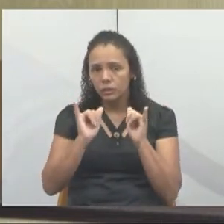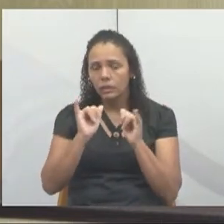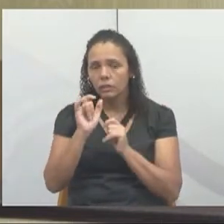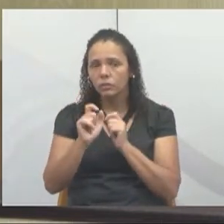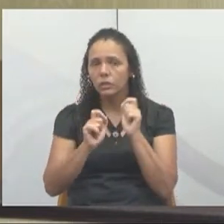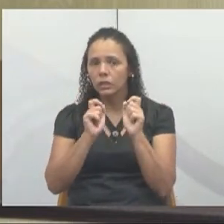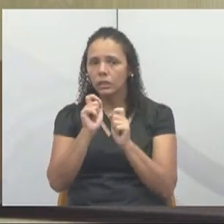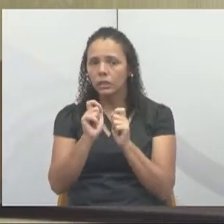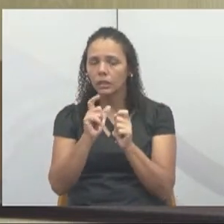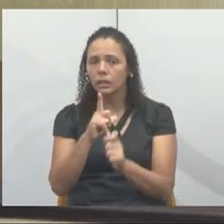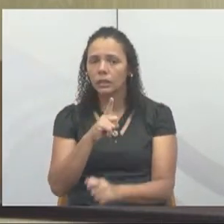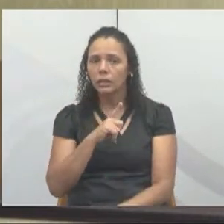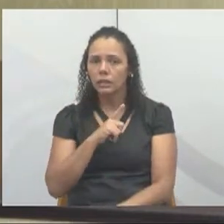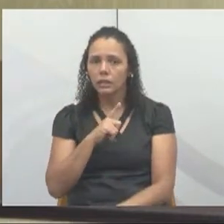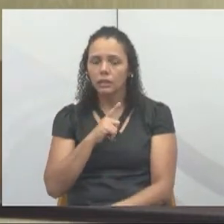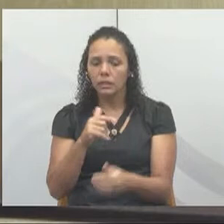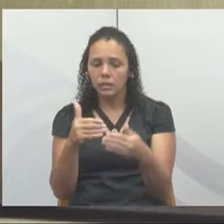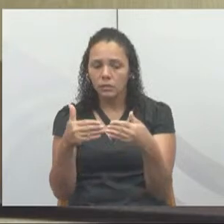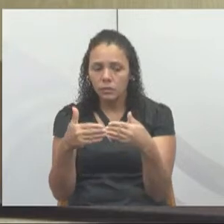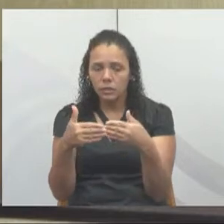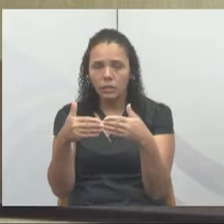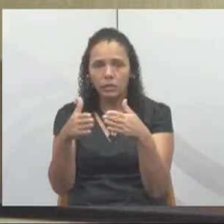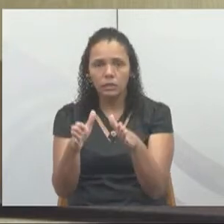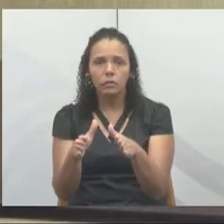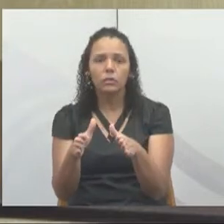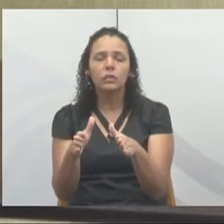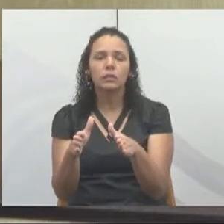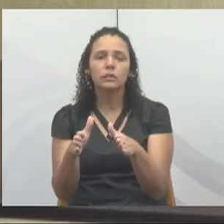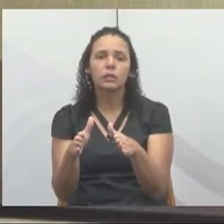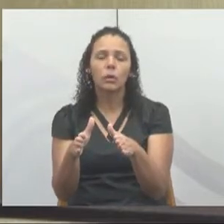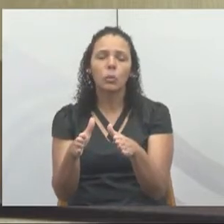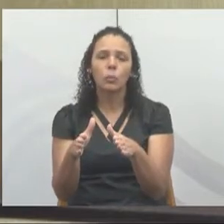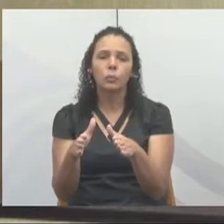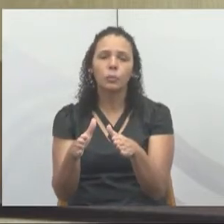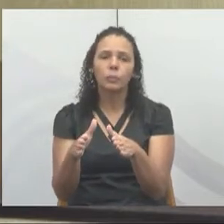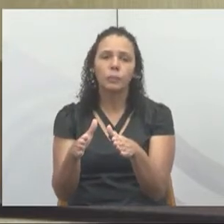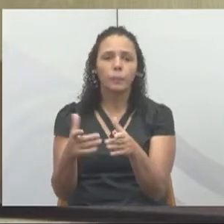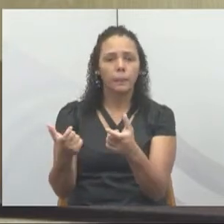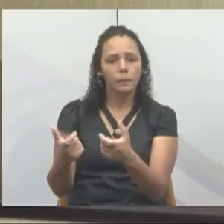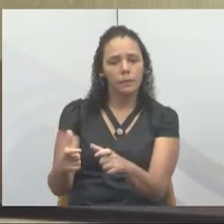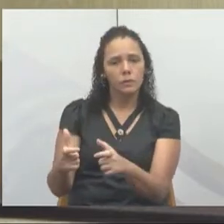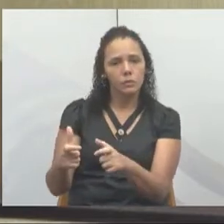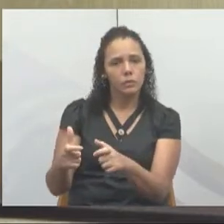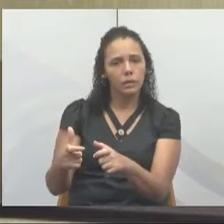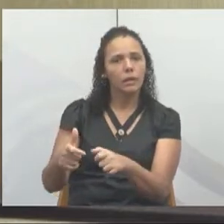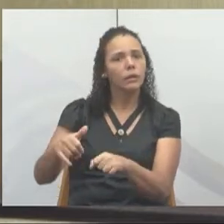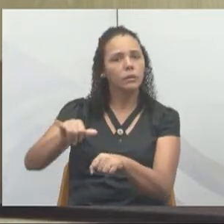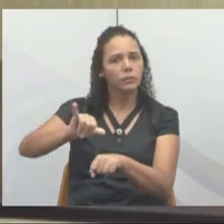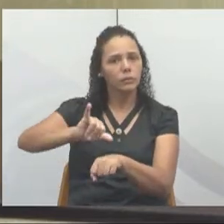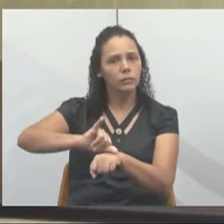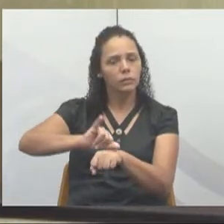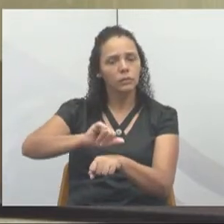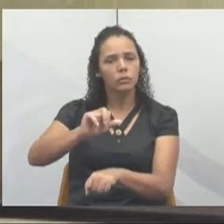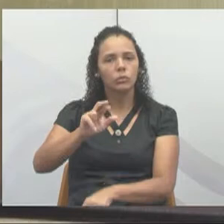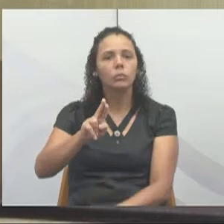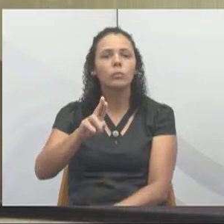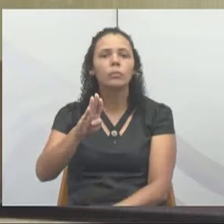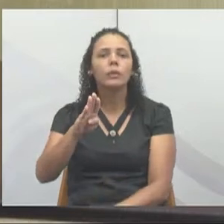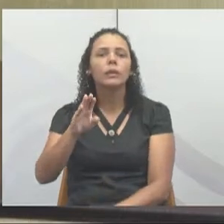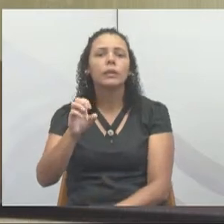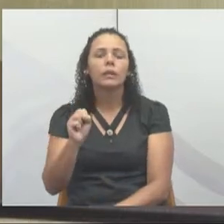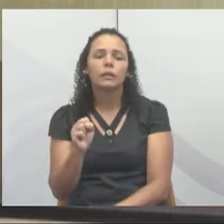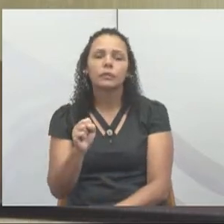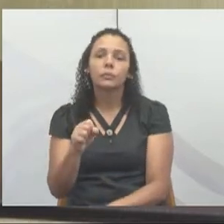nós teríamos a inauguração dessa unidade central. E o que